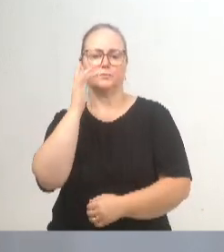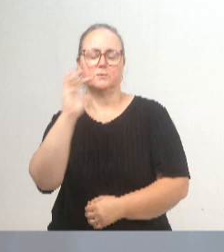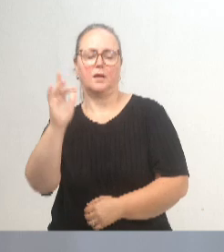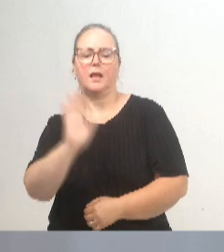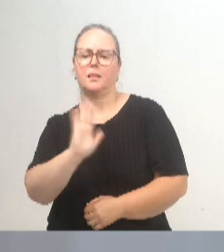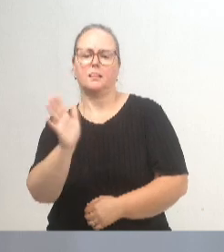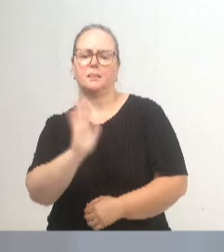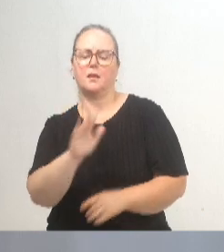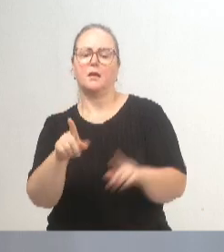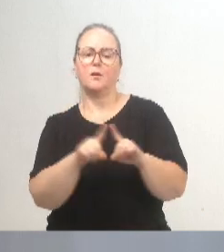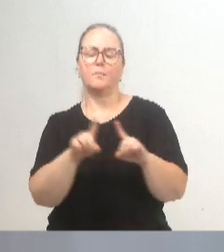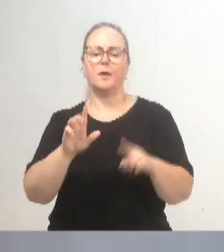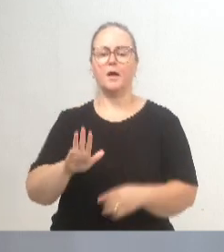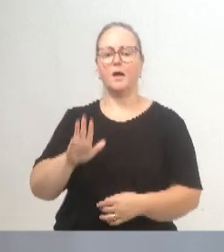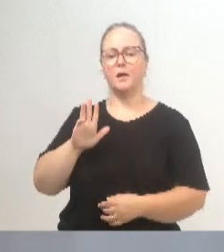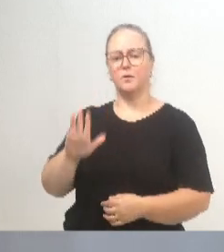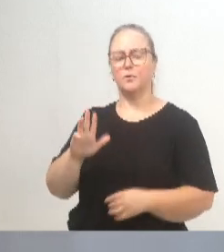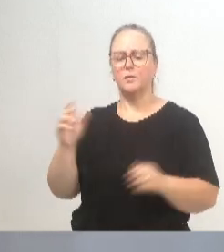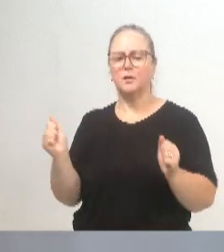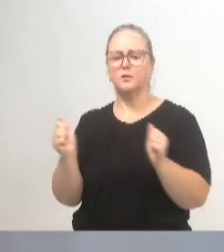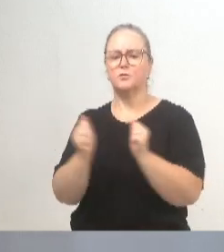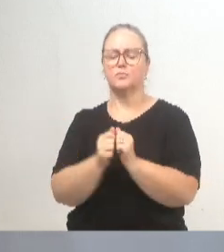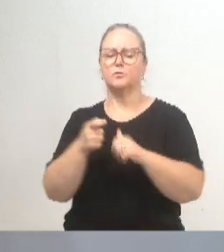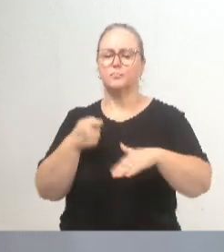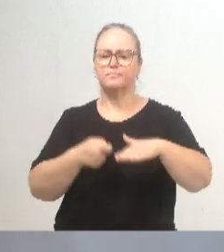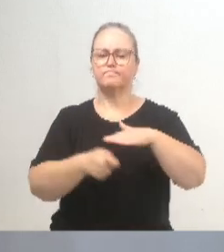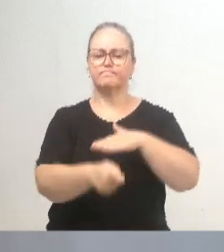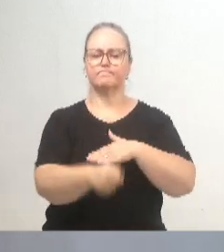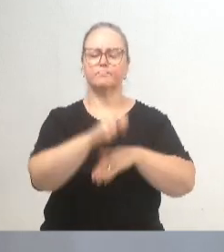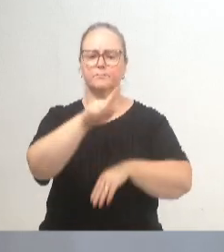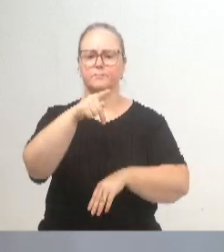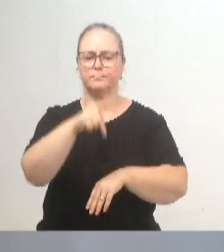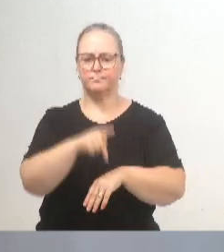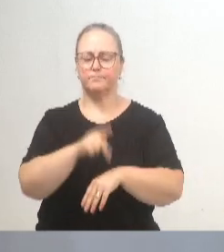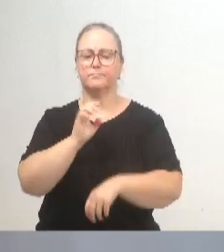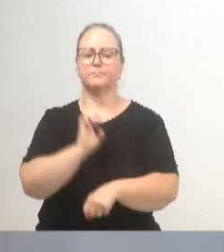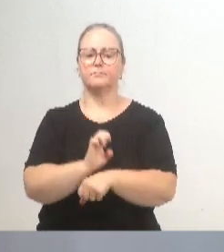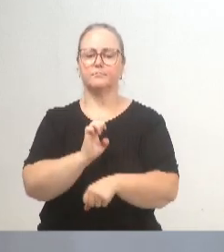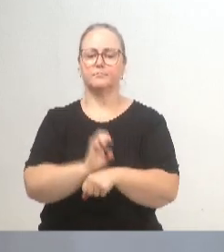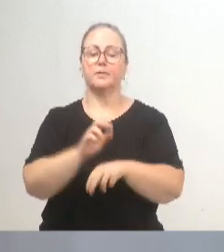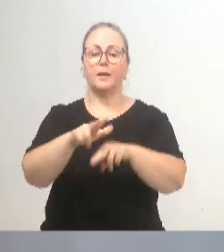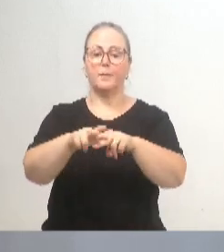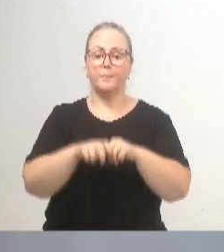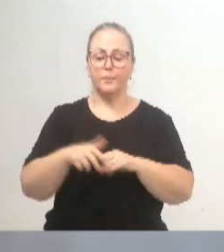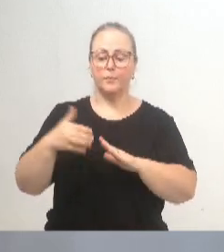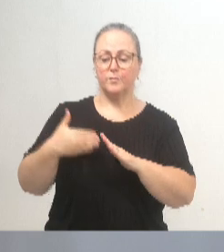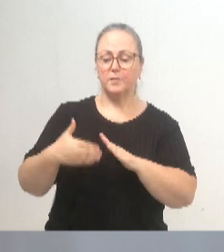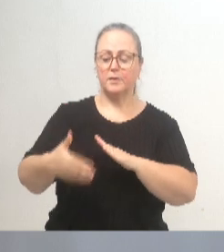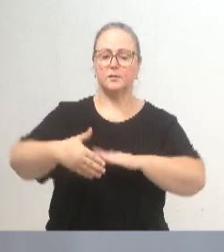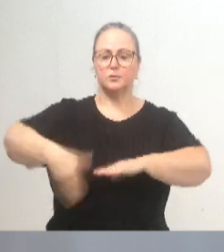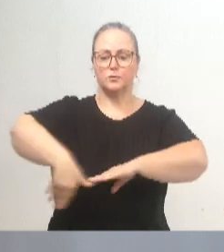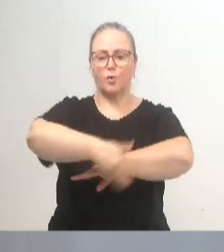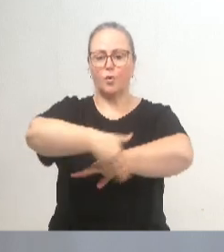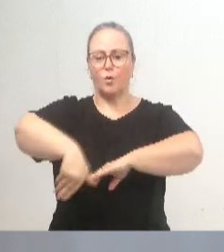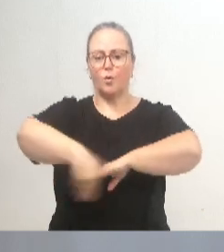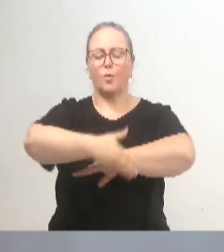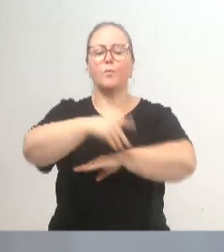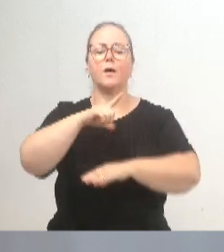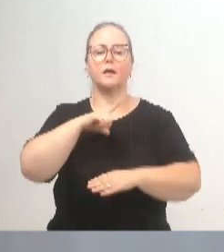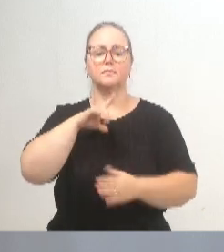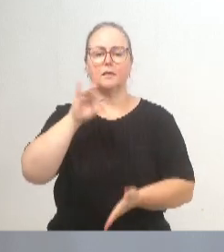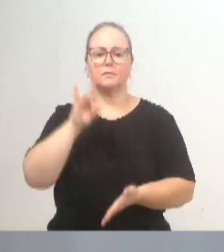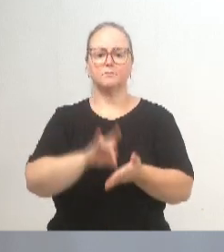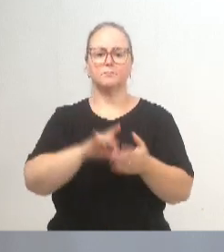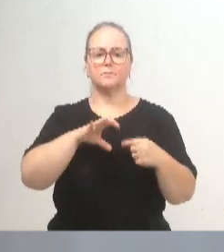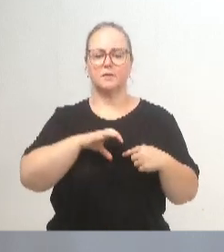nosso país, investimento para o nosso estado. Está aí o desenvolvimento das nossas rodovias catarinenses, com investimentos recordes.